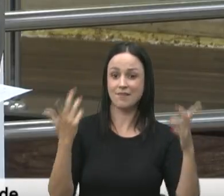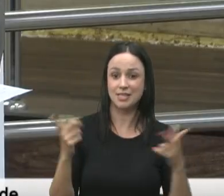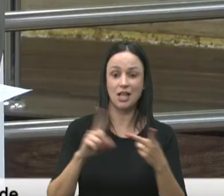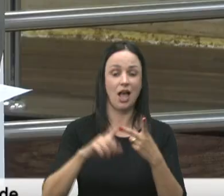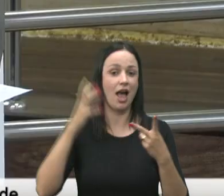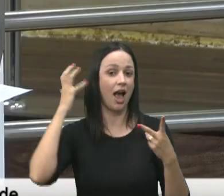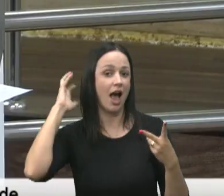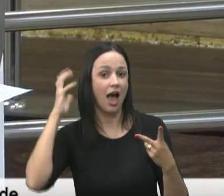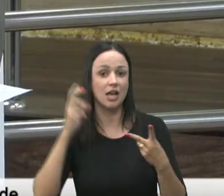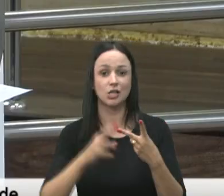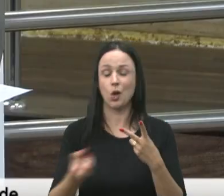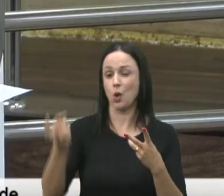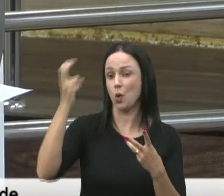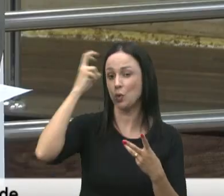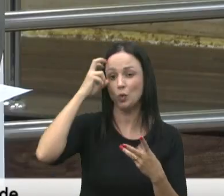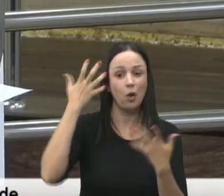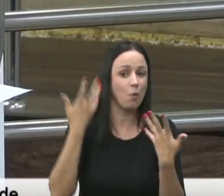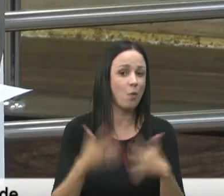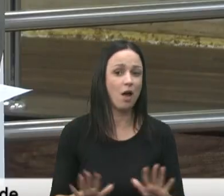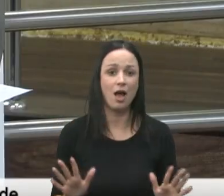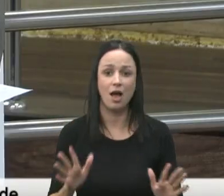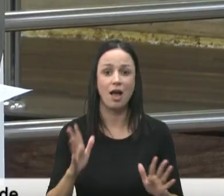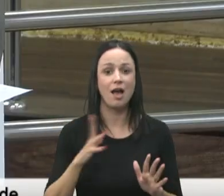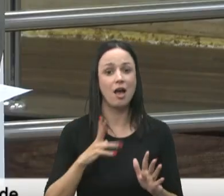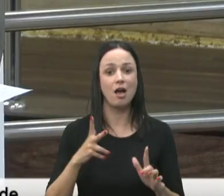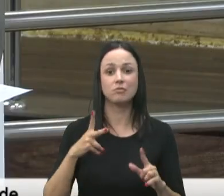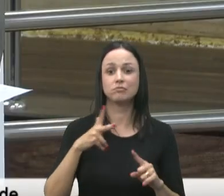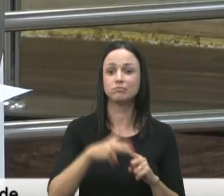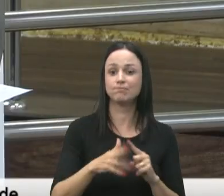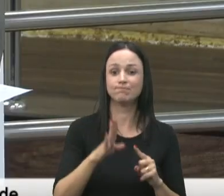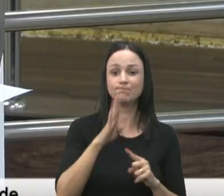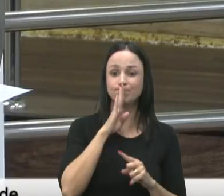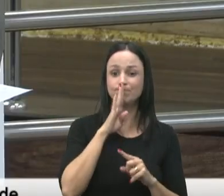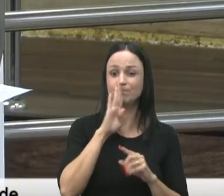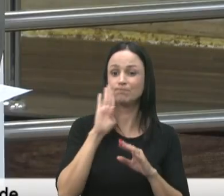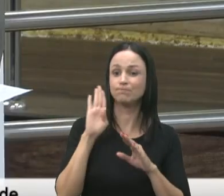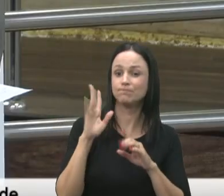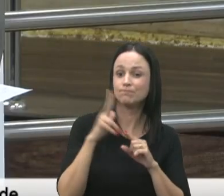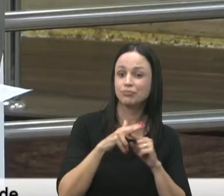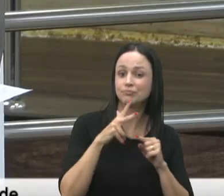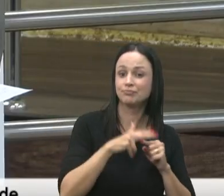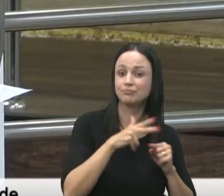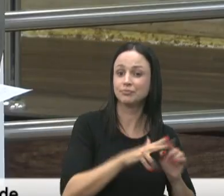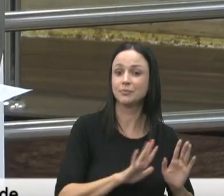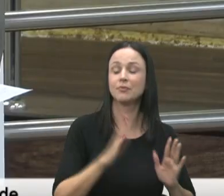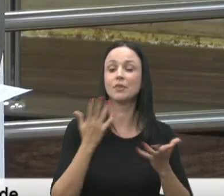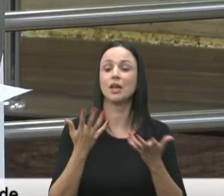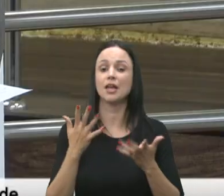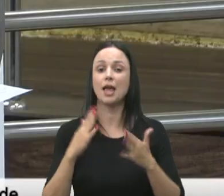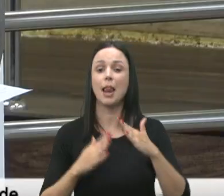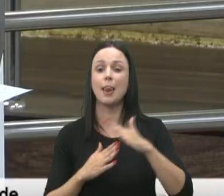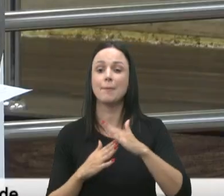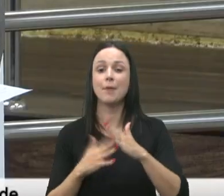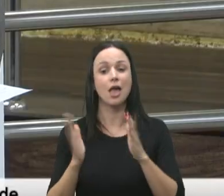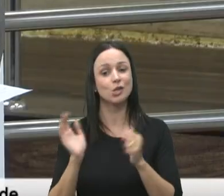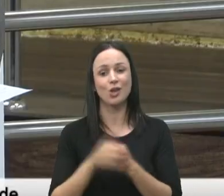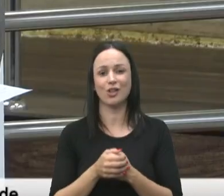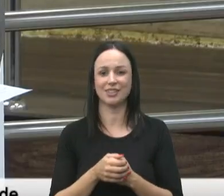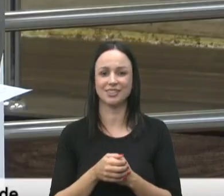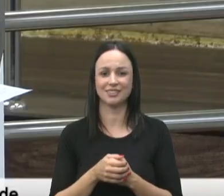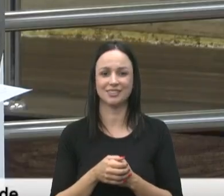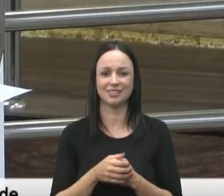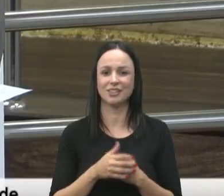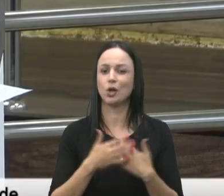rádio, na cultura. Eles vão tentando censurar, sufocar, porque no limite o que eles querem é nos esconder. Eles não